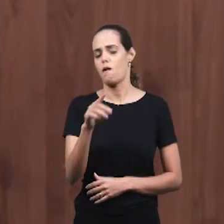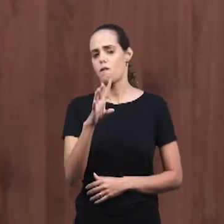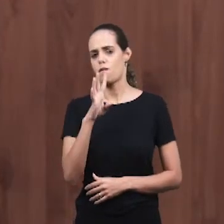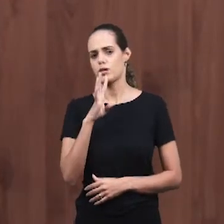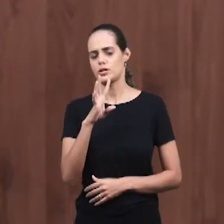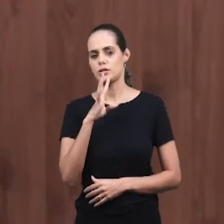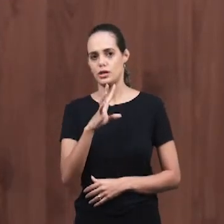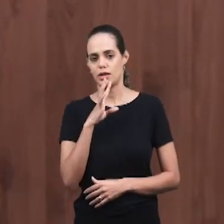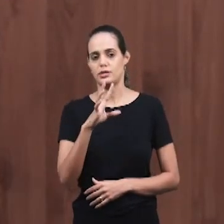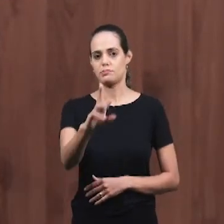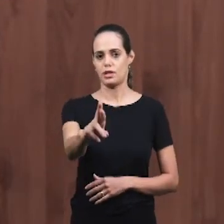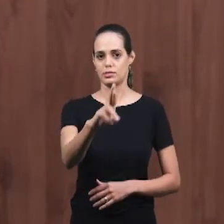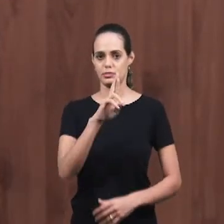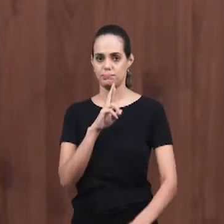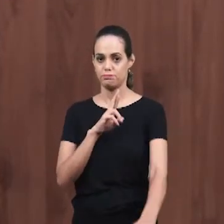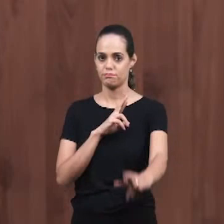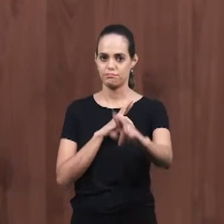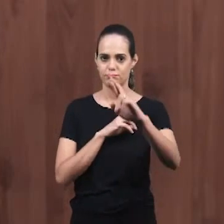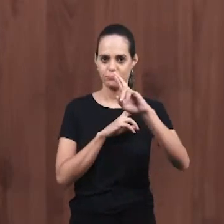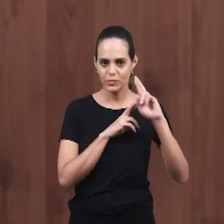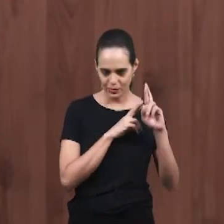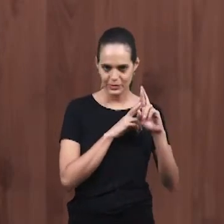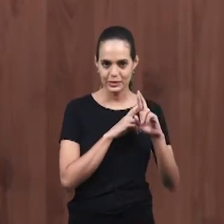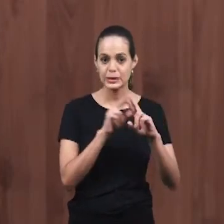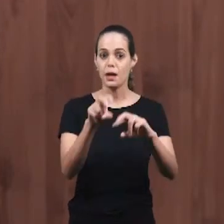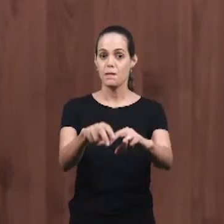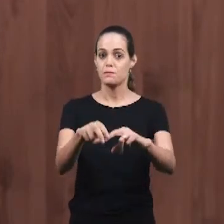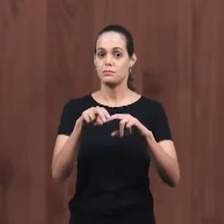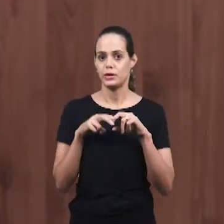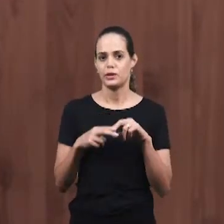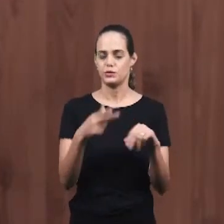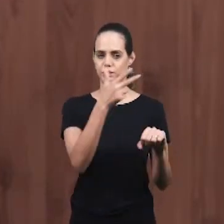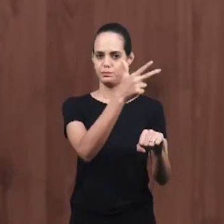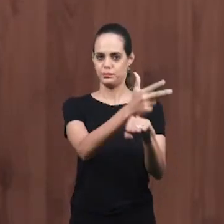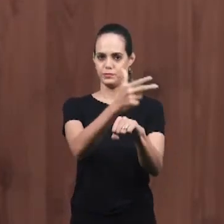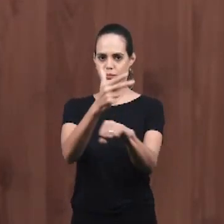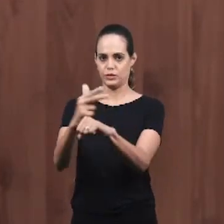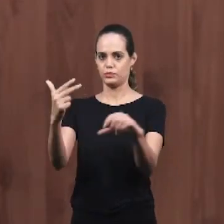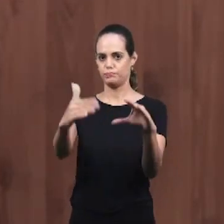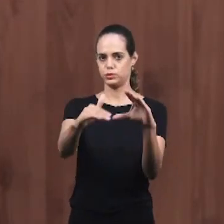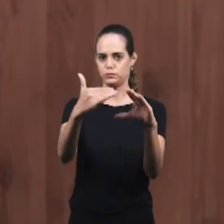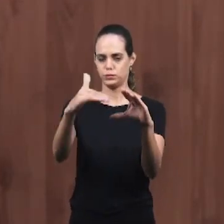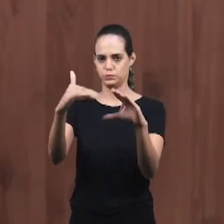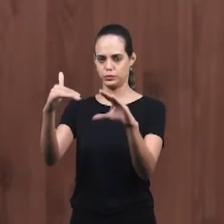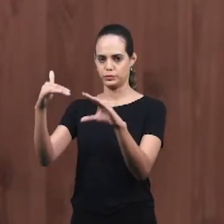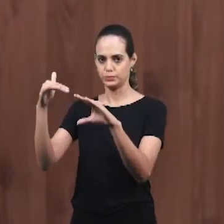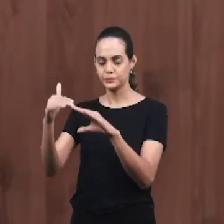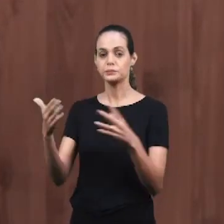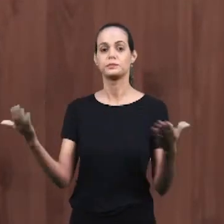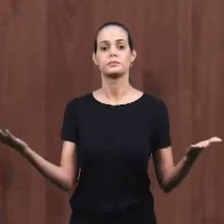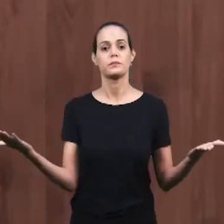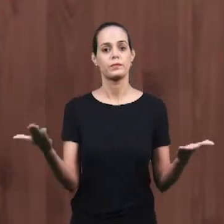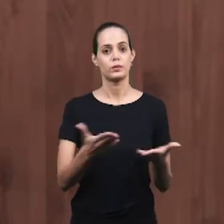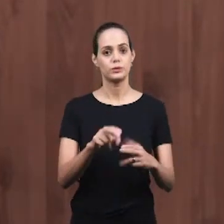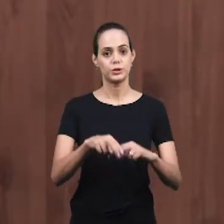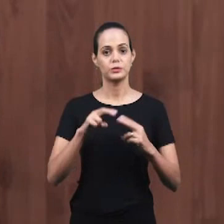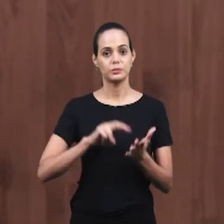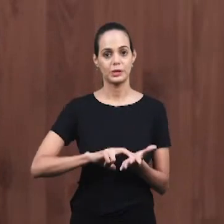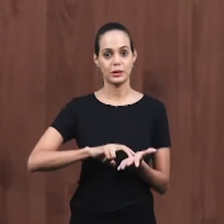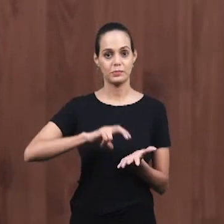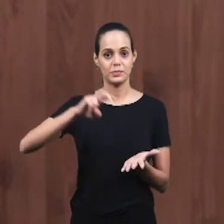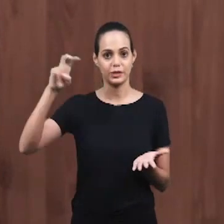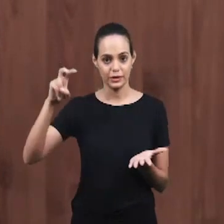conhecimento das respostas que foram enviadas através destes vídeos. E hoje, pela manhã, nós estaremos